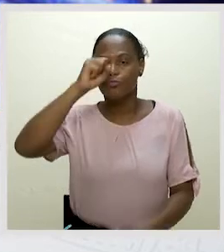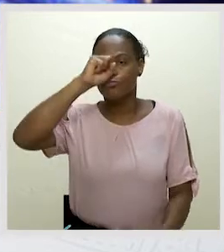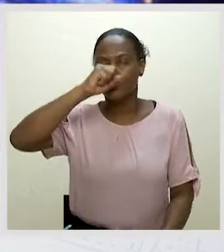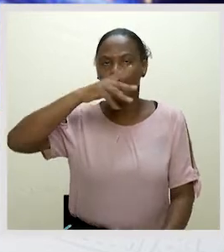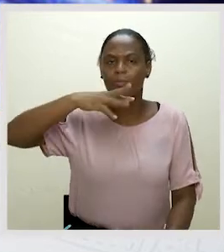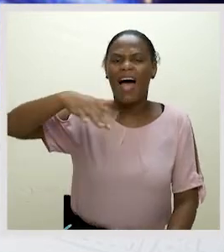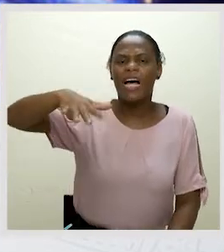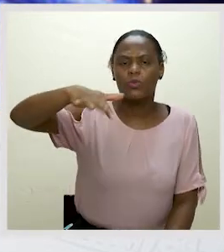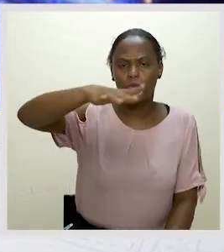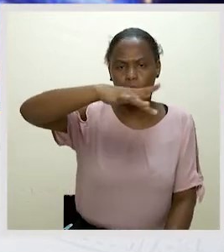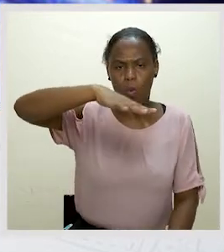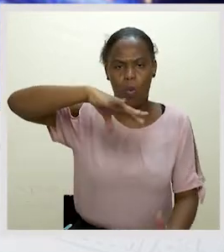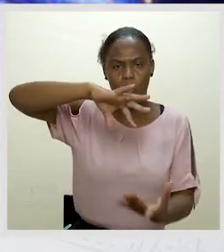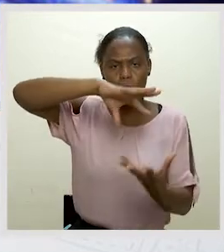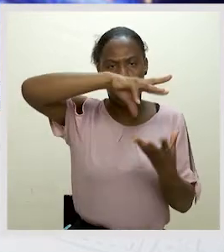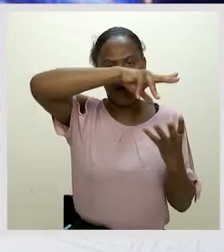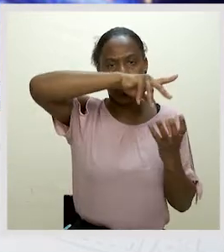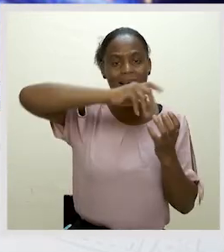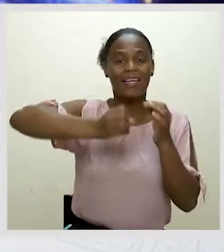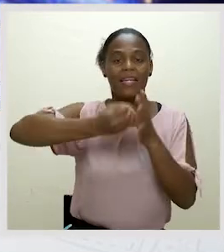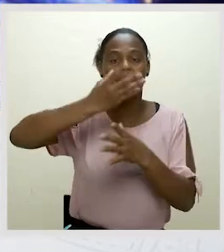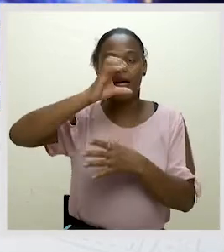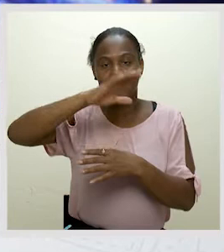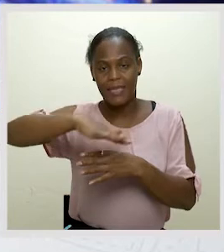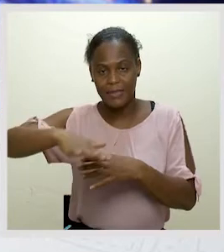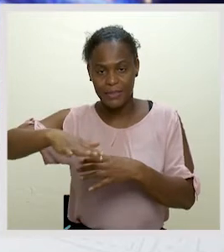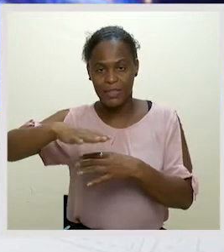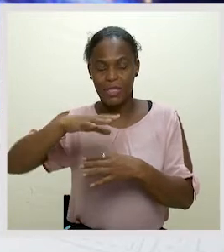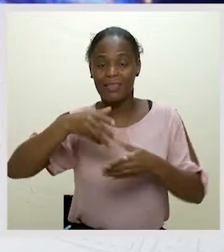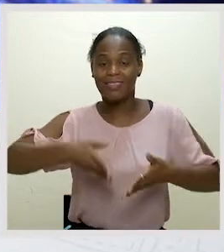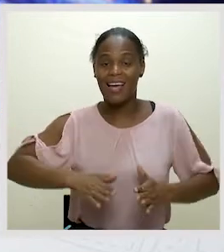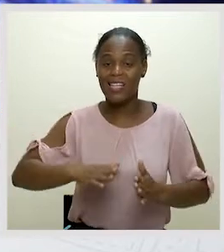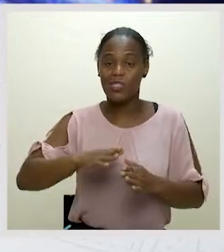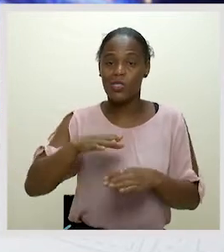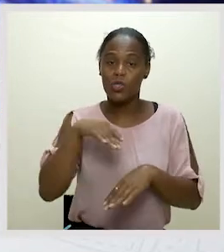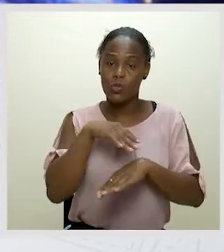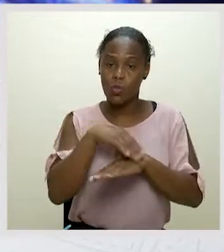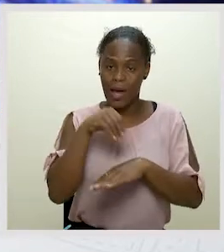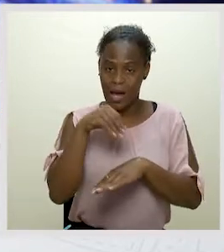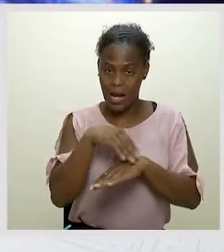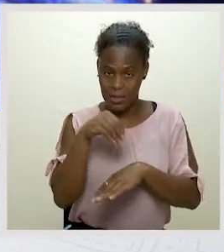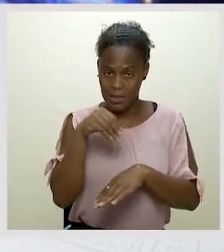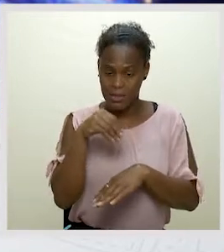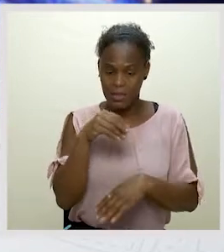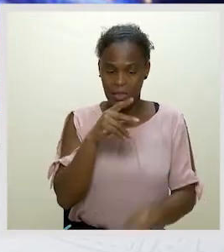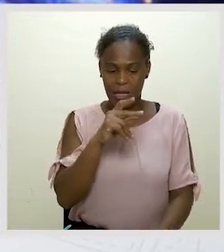espaço. E foi criada por quem? Pelos cientistas sueco